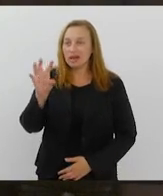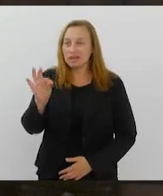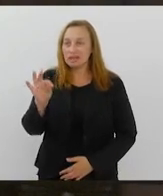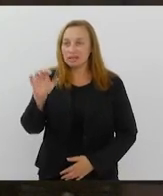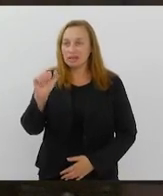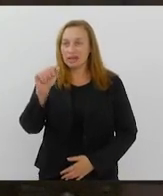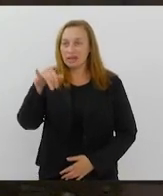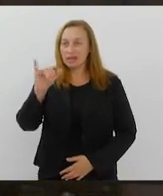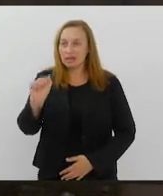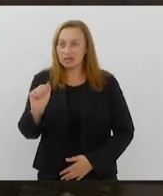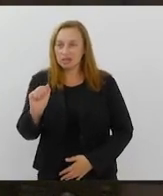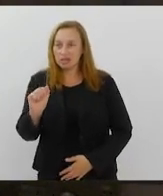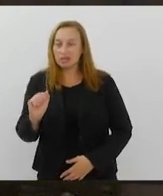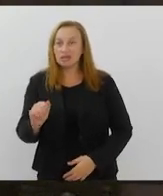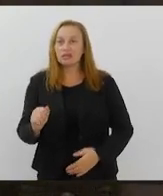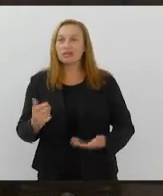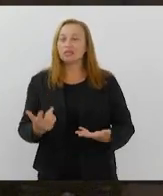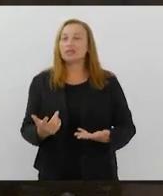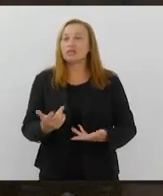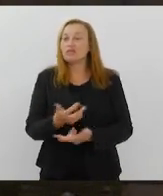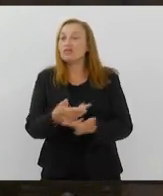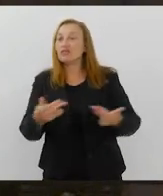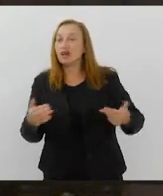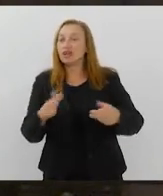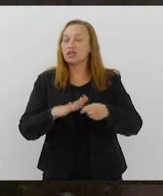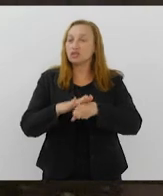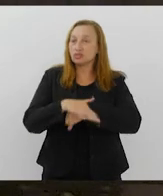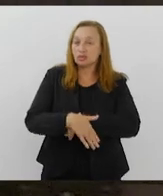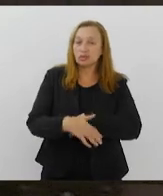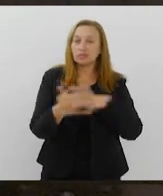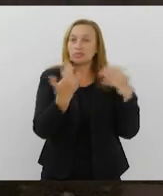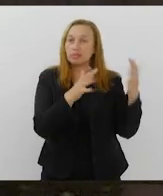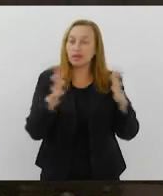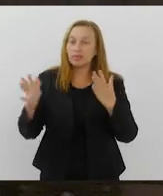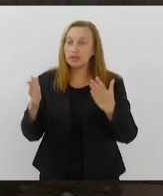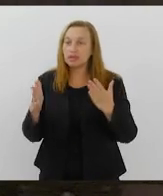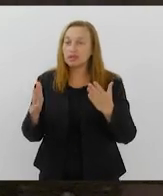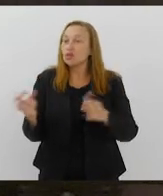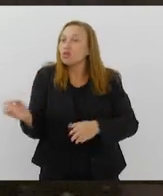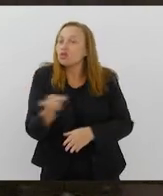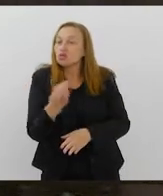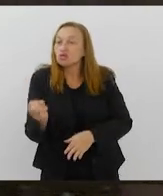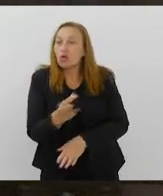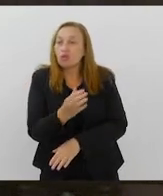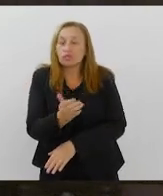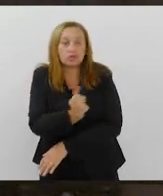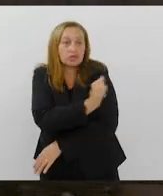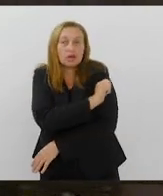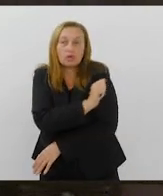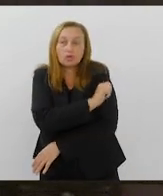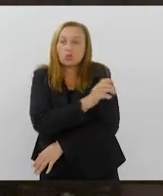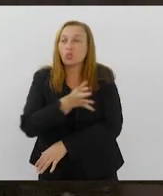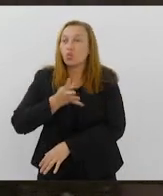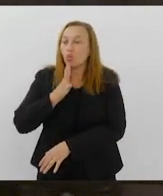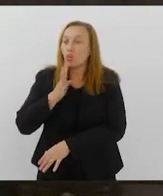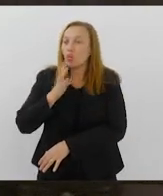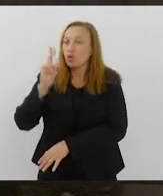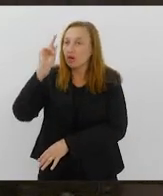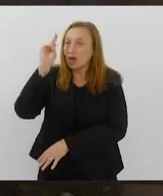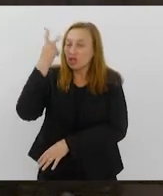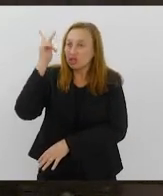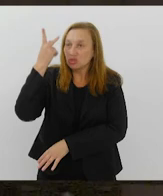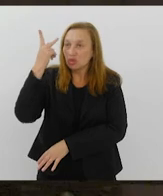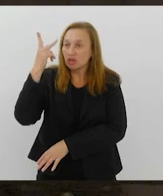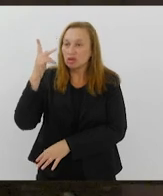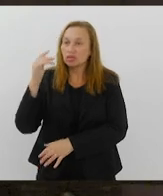noite muitas outras no futuro, agraciando os novos praticantes, reconhecendo a história do jiu-jitsu